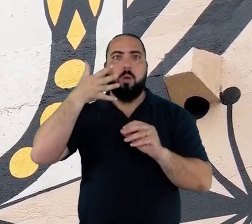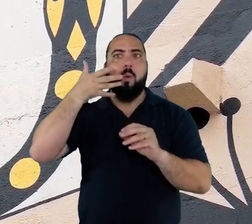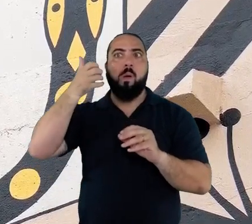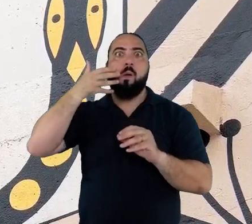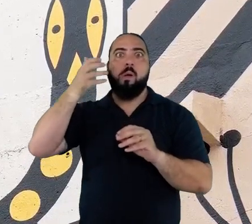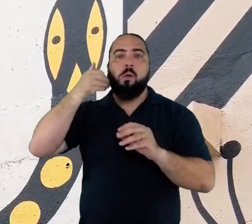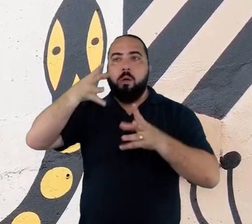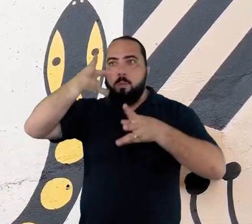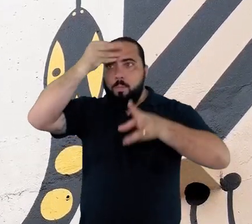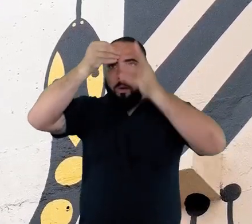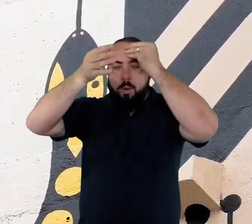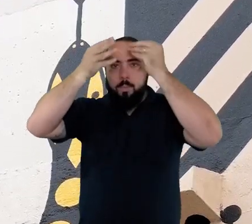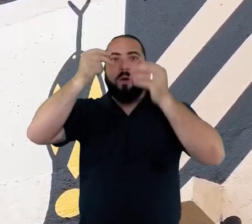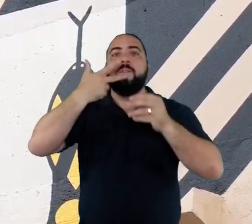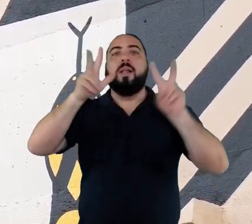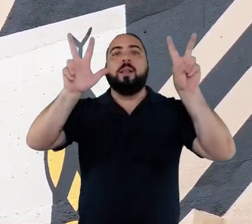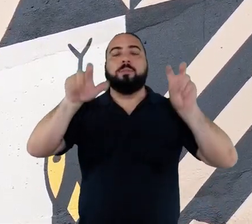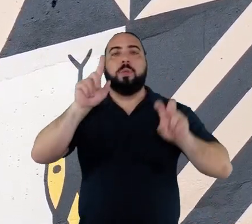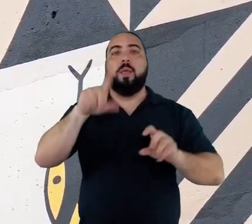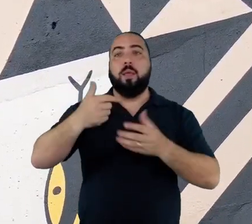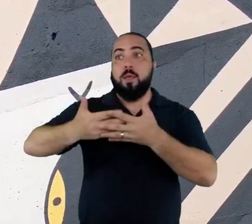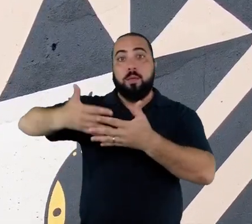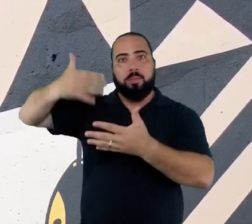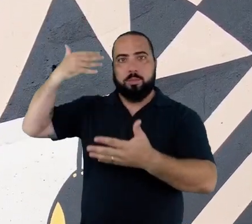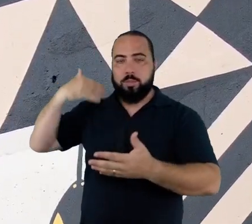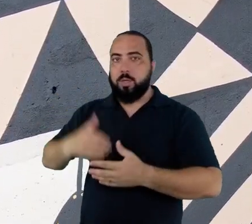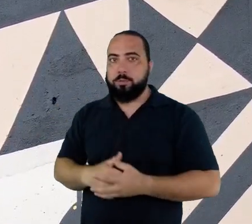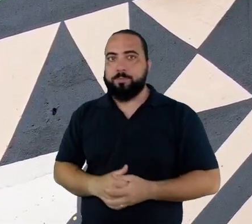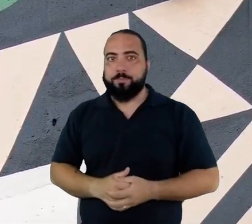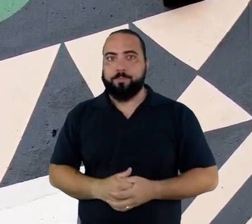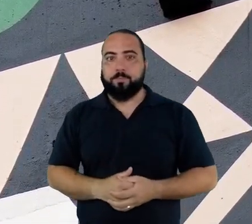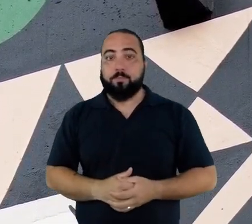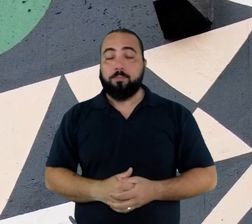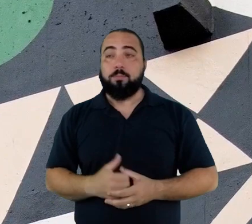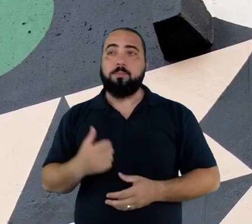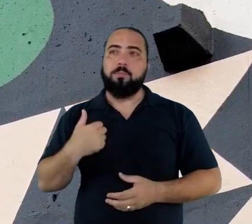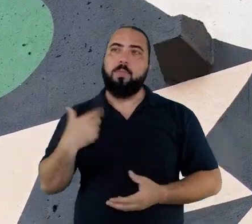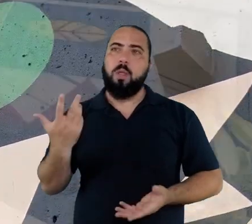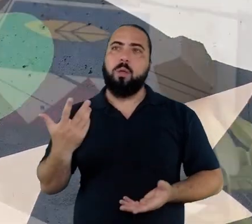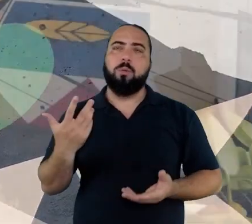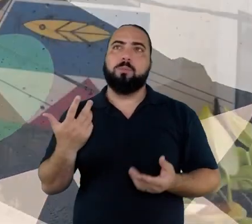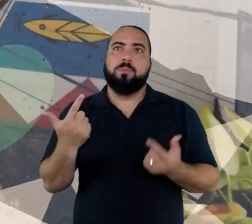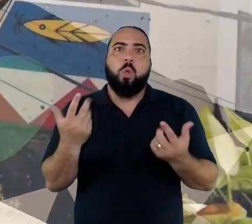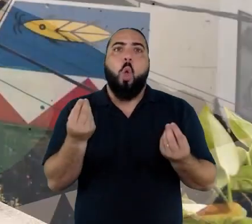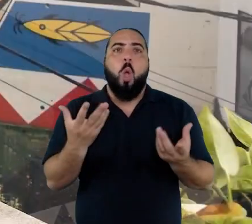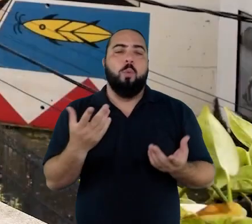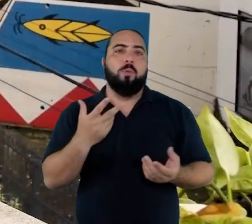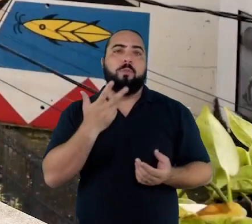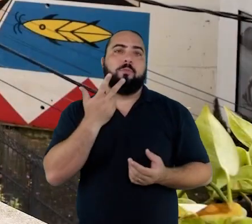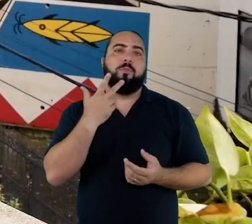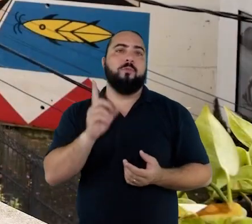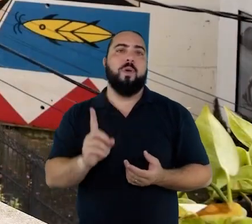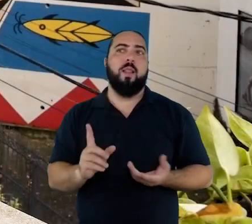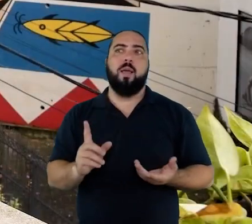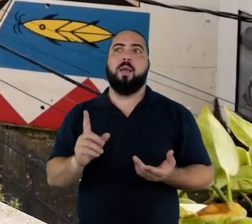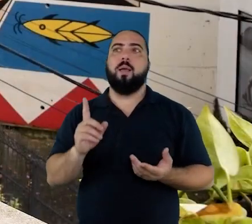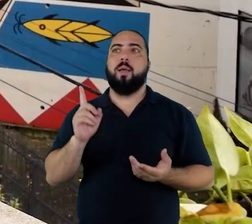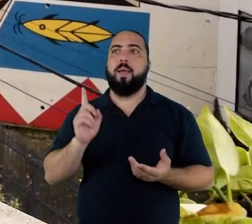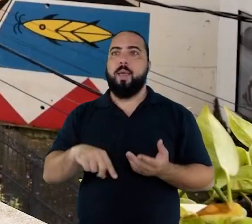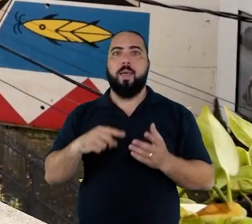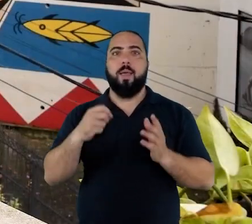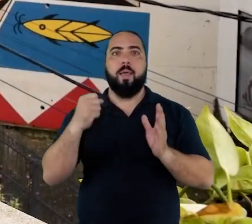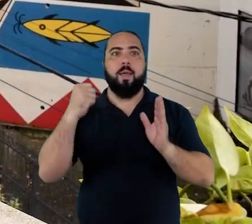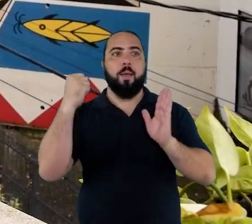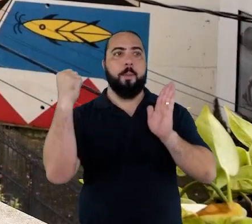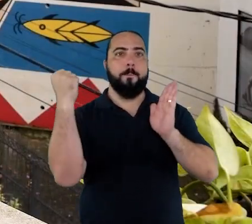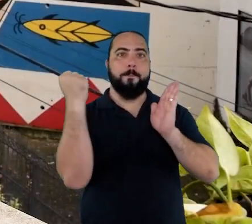esses anos, né? Para falar de ancestralidade, Detalhe do topo do desenho. Eu não teve como não falar de